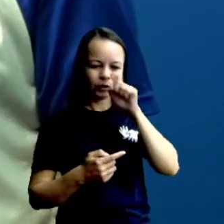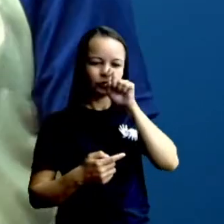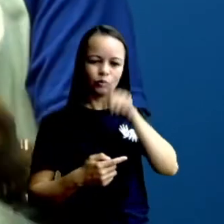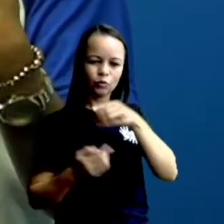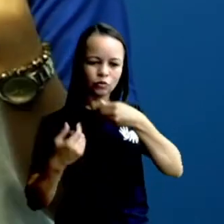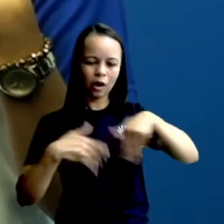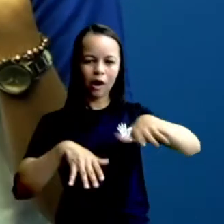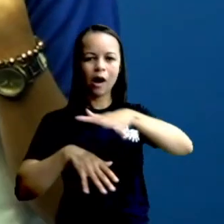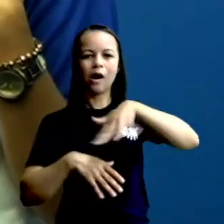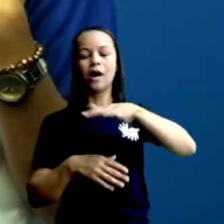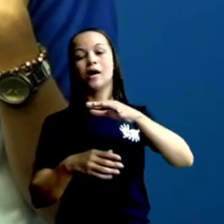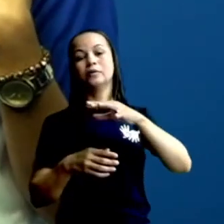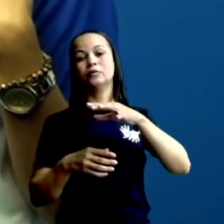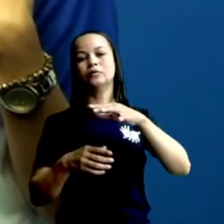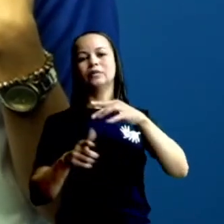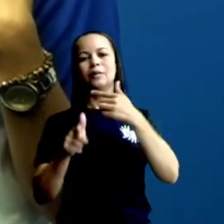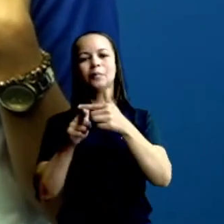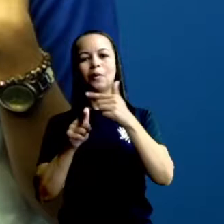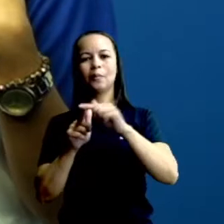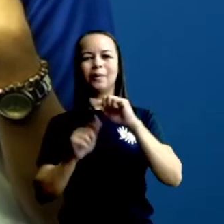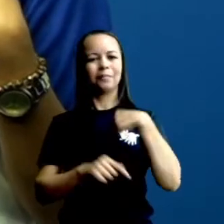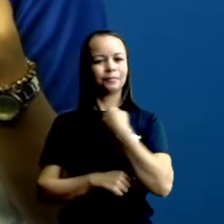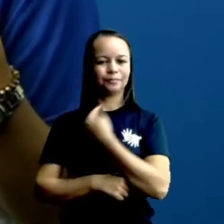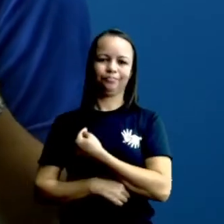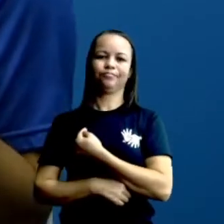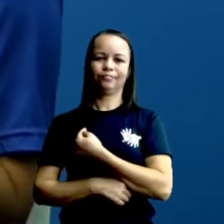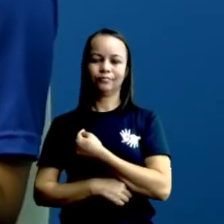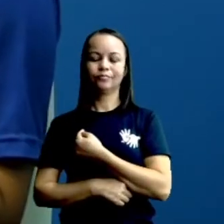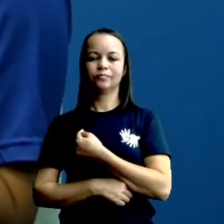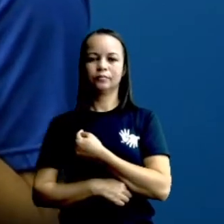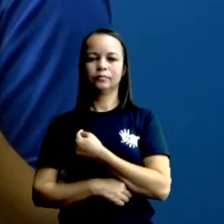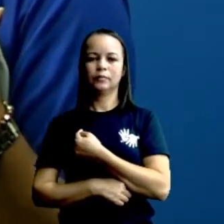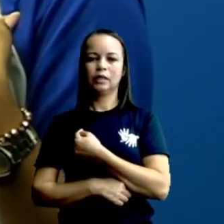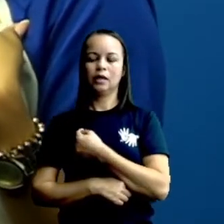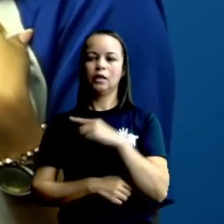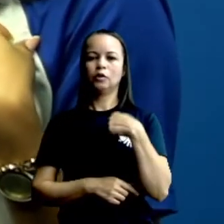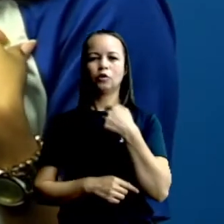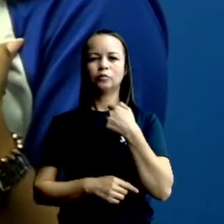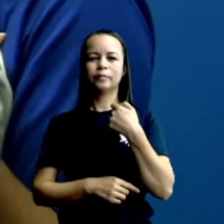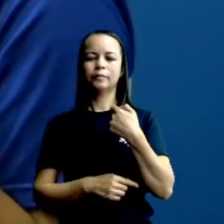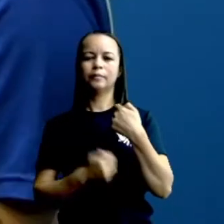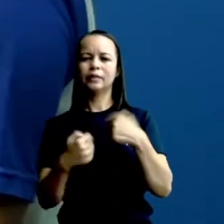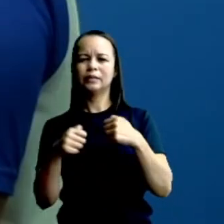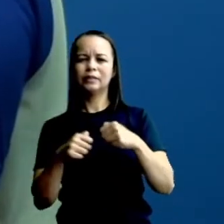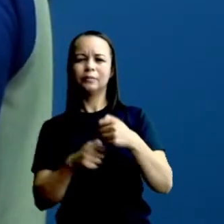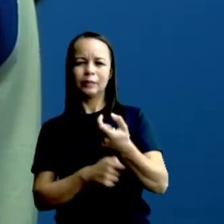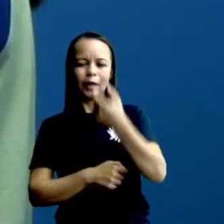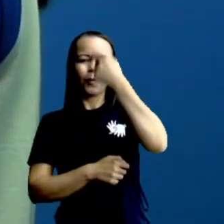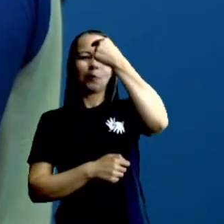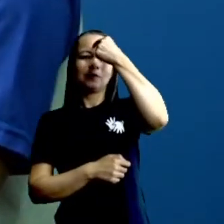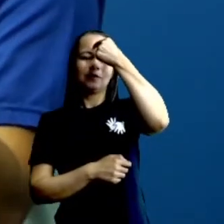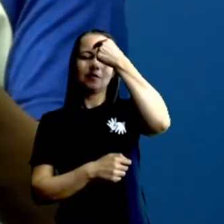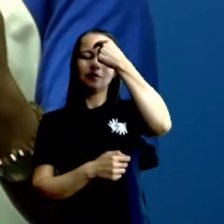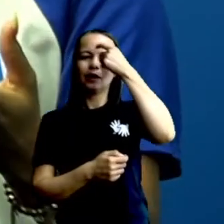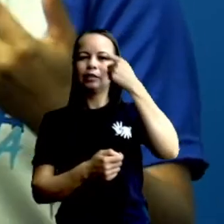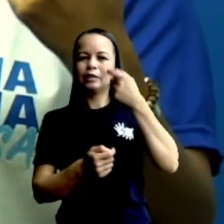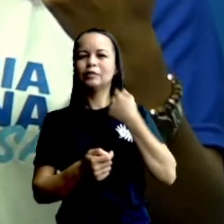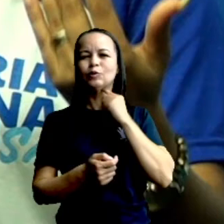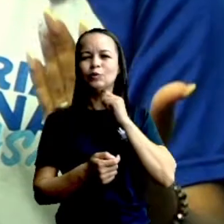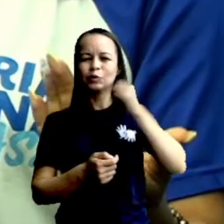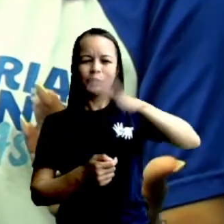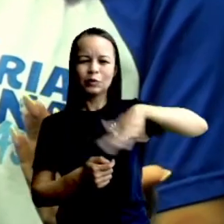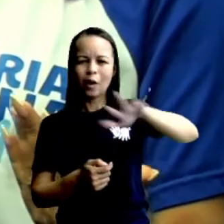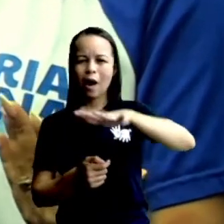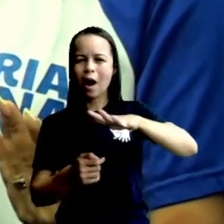ter consequências para a gente. E nós precisamos ter essa sensibilização de não poluir tanto. Produzir lixo, a